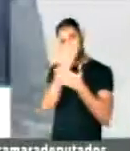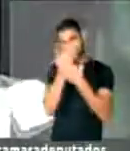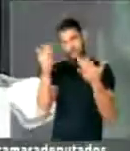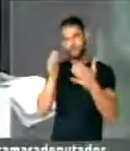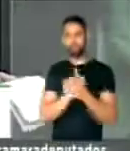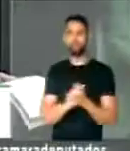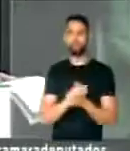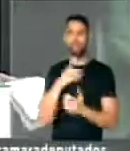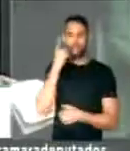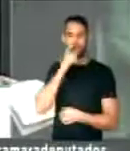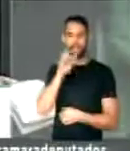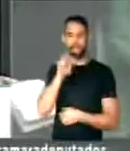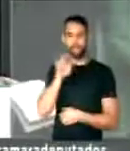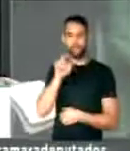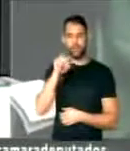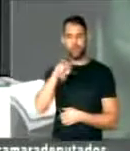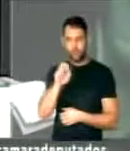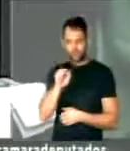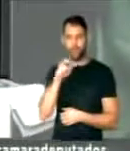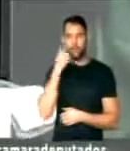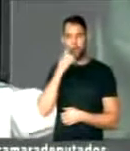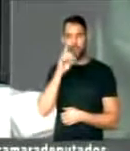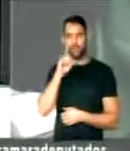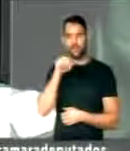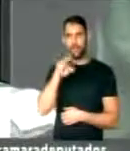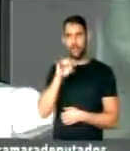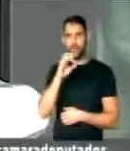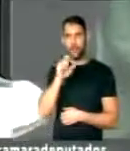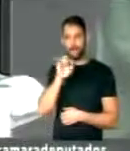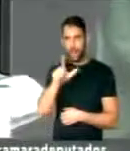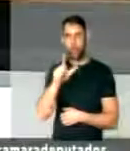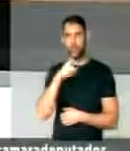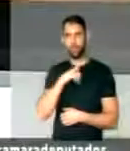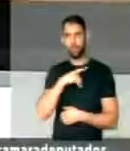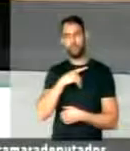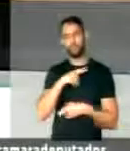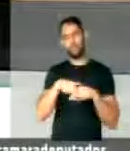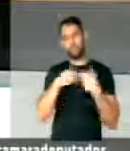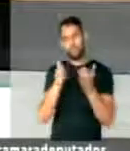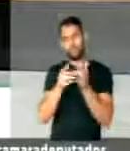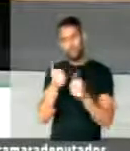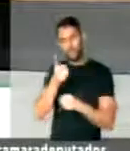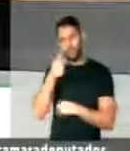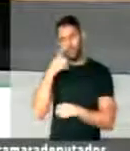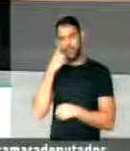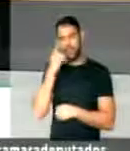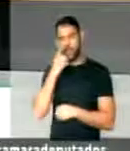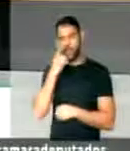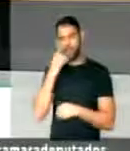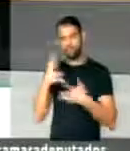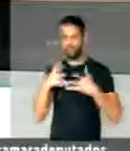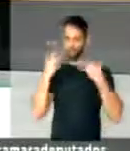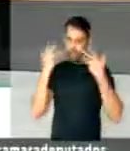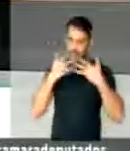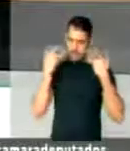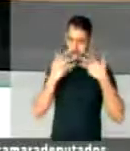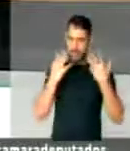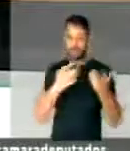obrigado. Deputado Afonso Mota, depois deputado Danilo Cabral, por gentileza. Primeiro, deputado, dizer da alegria,